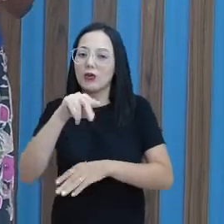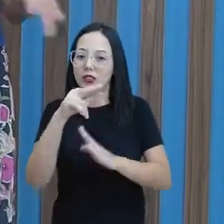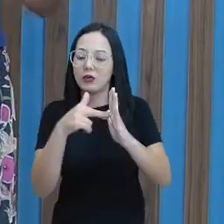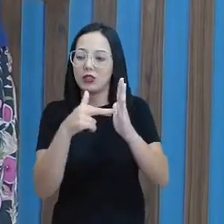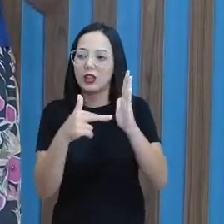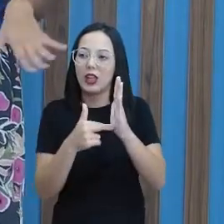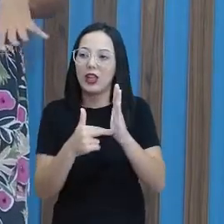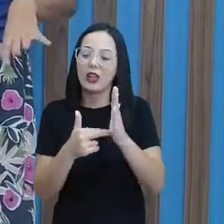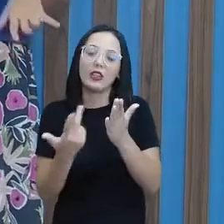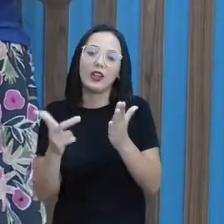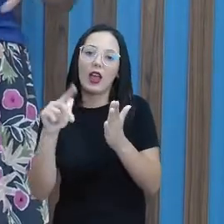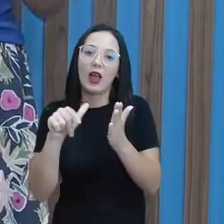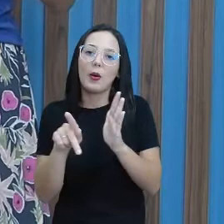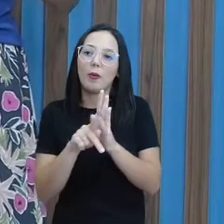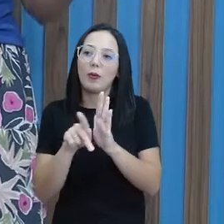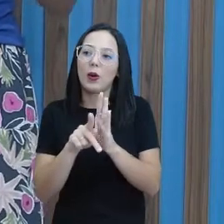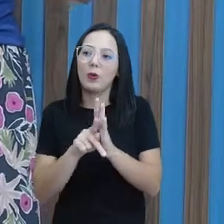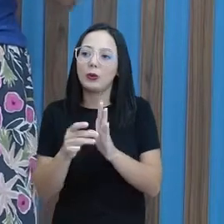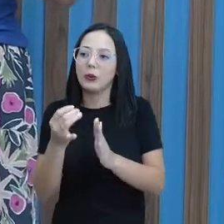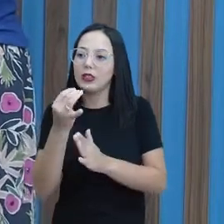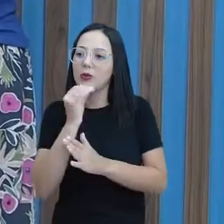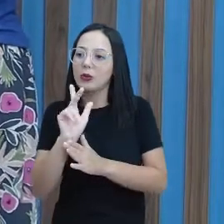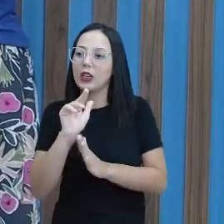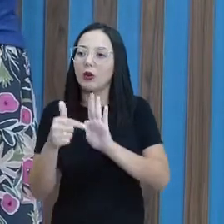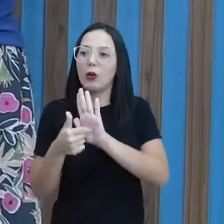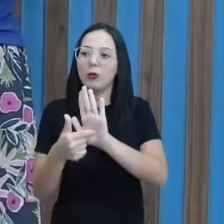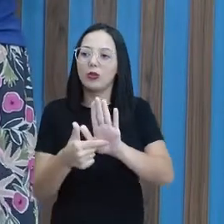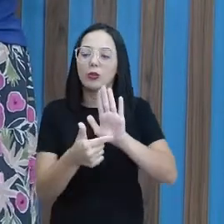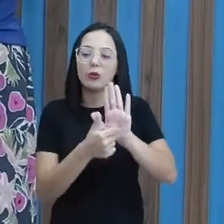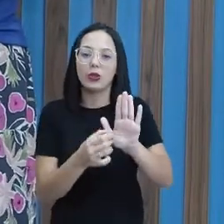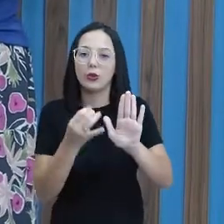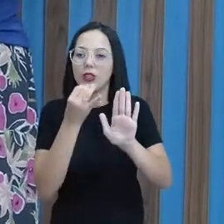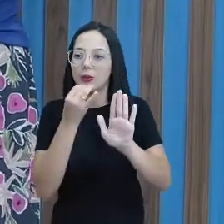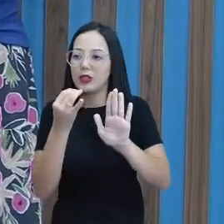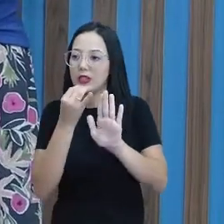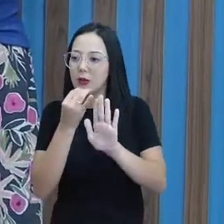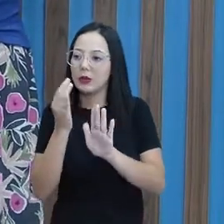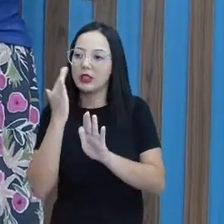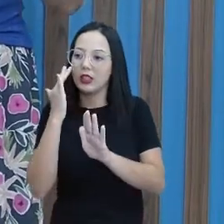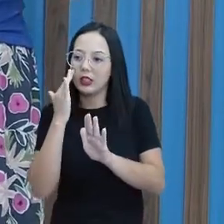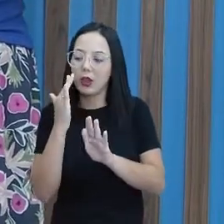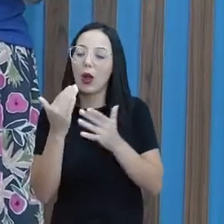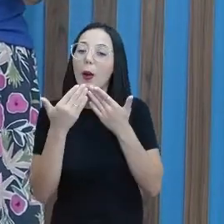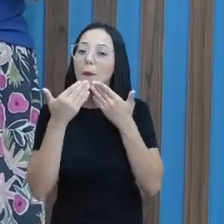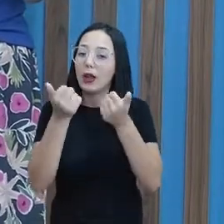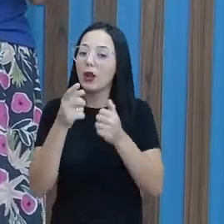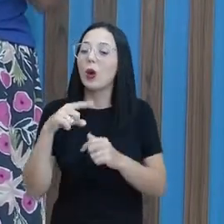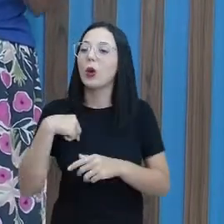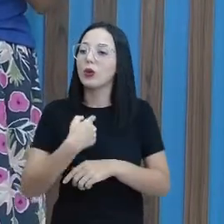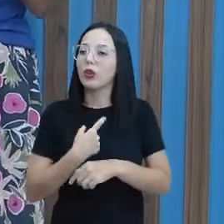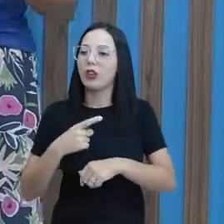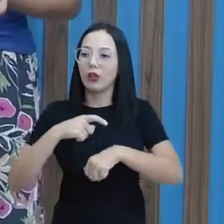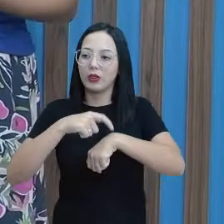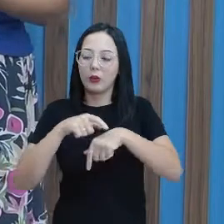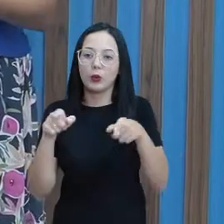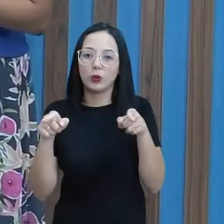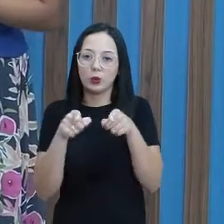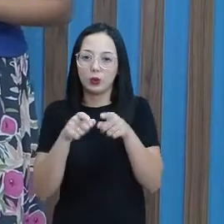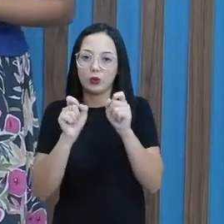para vocês de um modo que não seja exposição e exemplo. Eu acho que fica mais ilustrativo, já que a gente tem um tempinho curto,